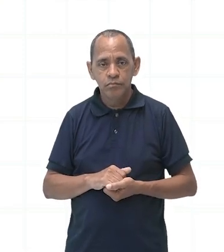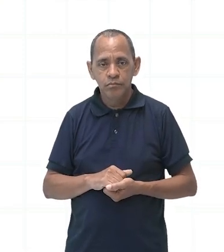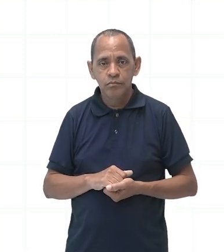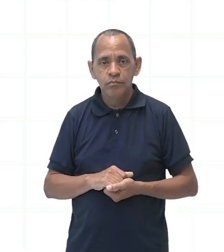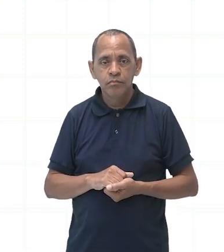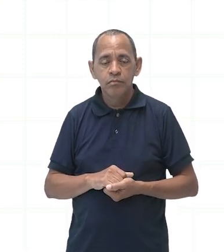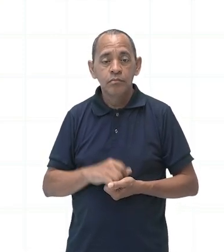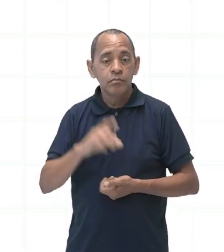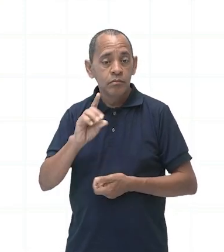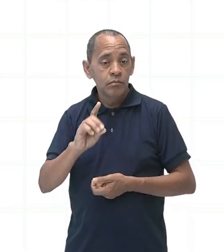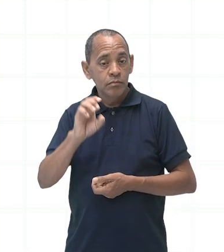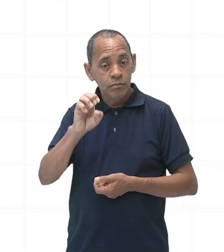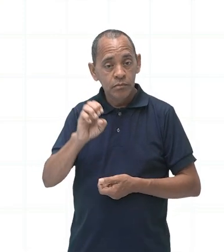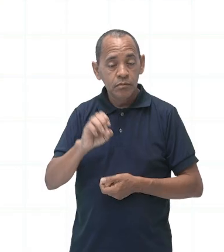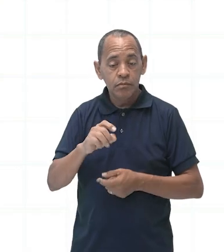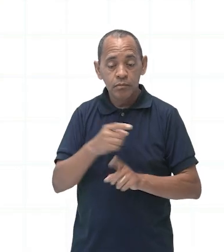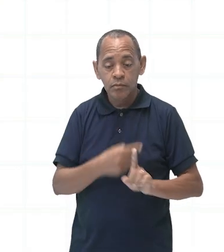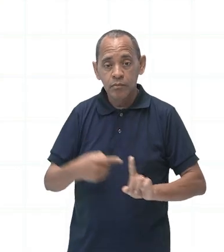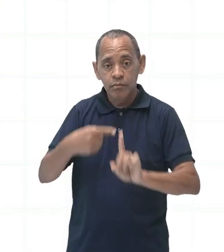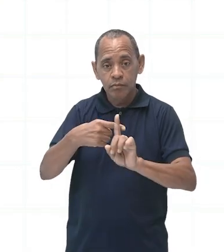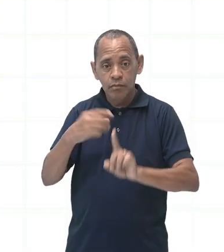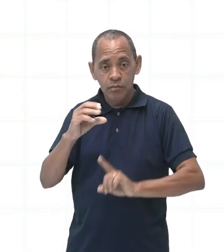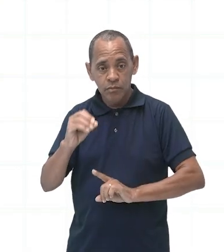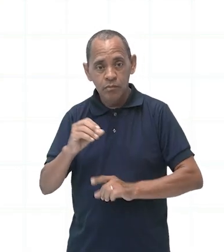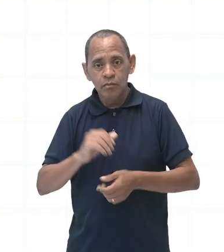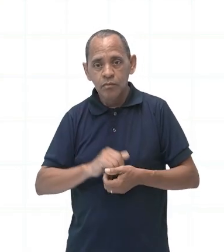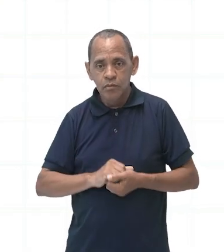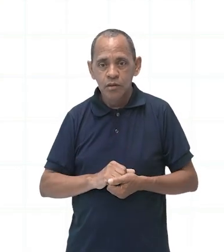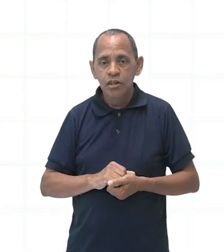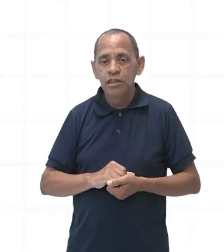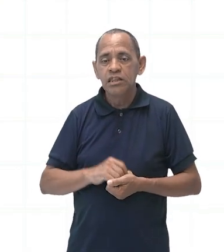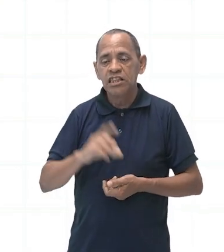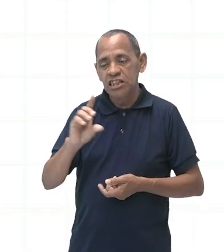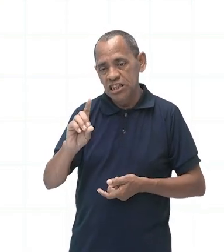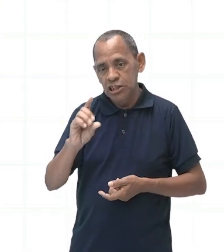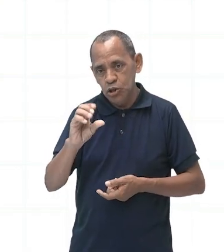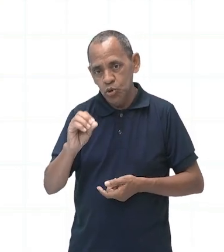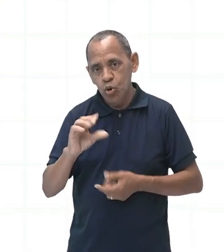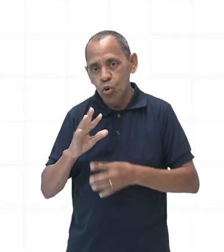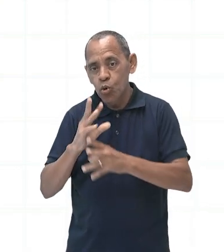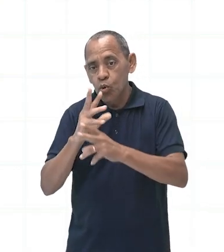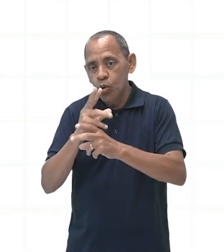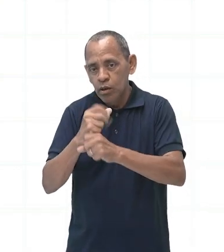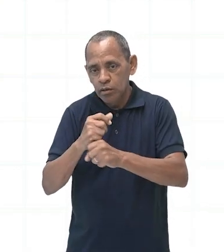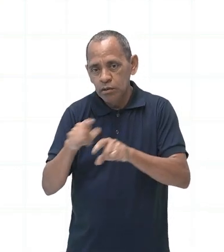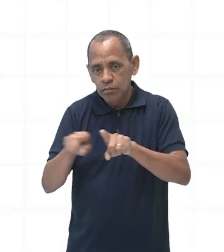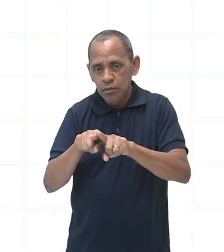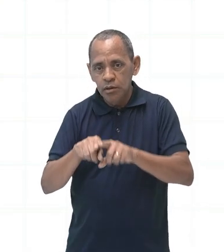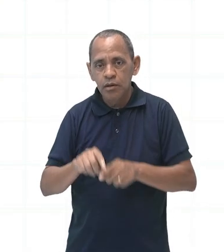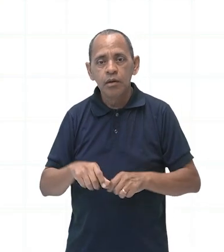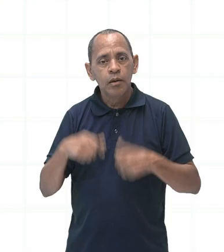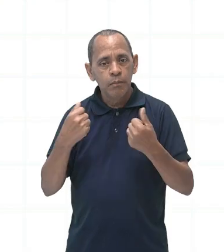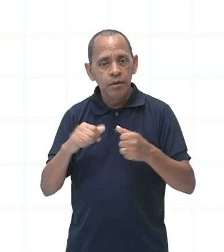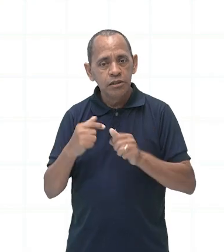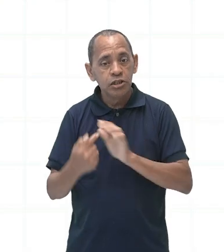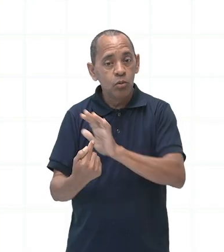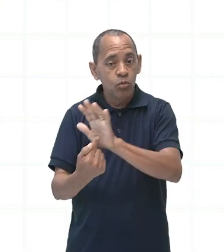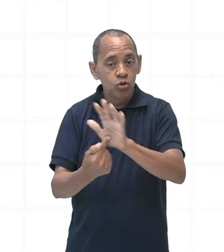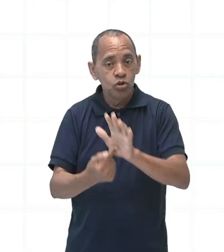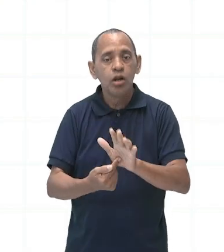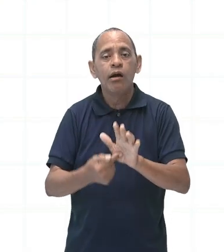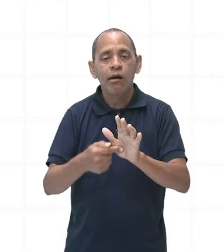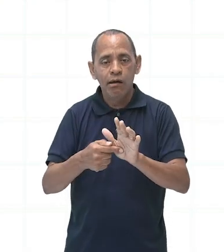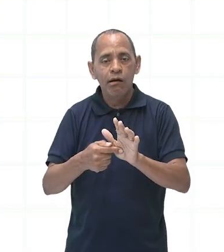é resultado da junção da preposição de mais o artigo o. Então, tem preposição. E é sempre